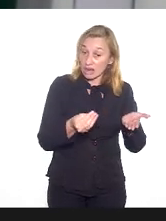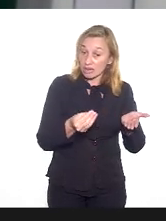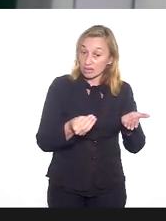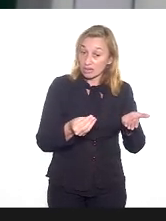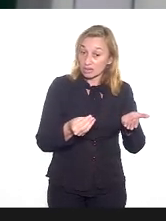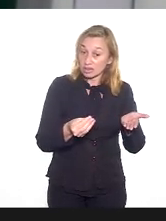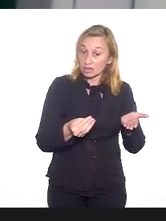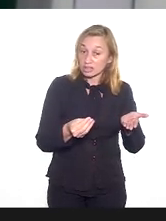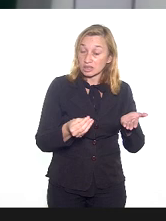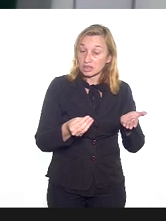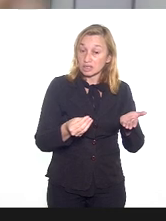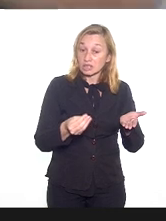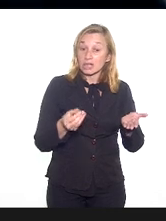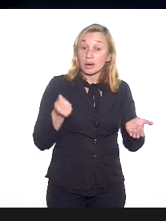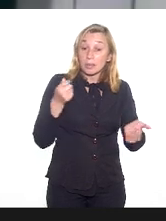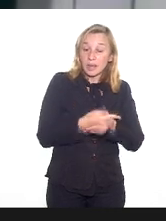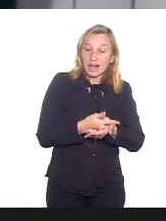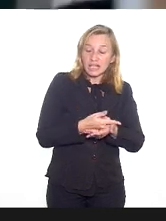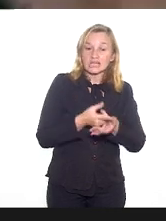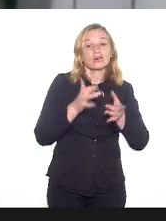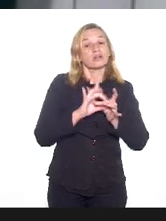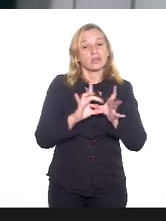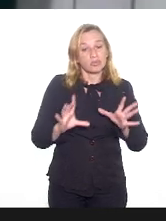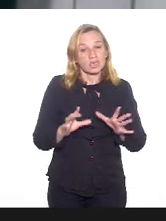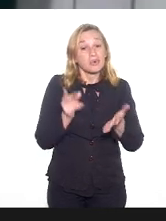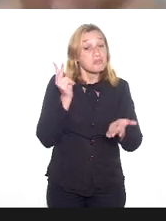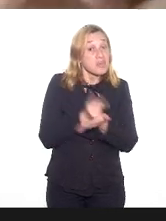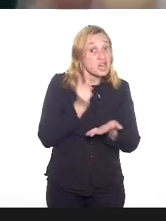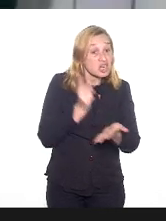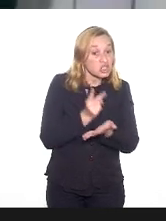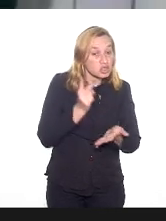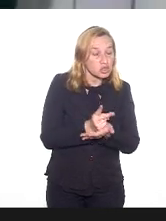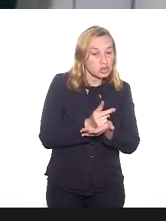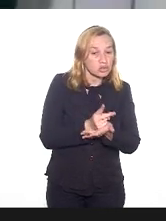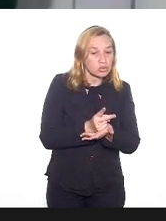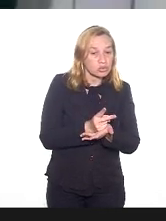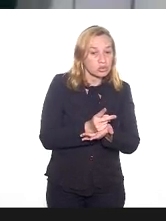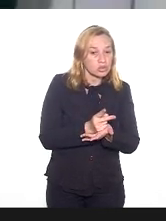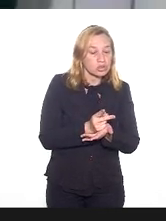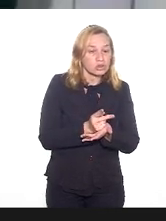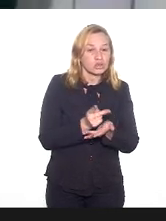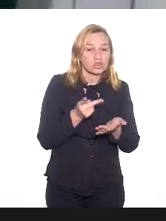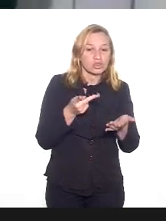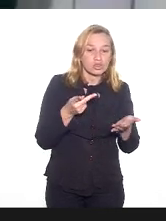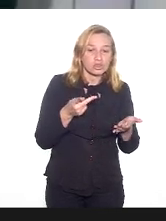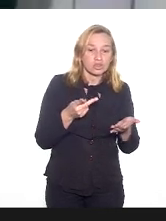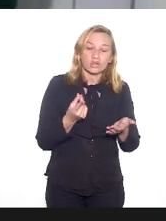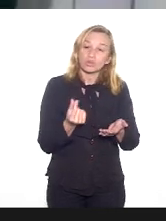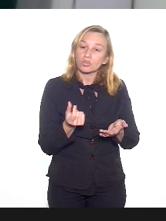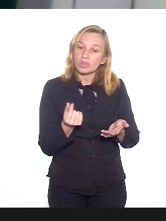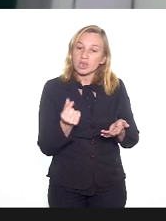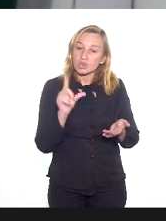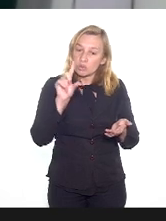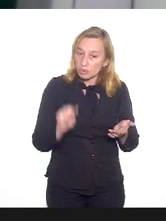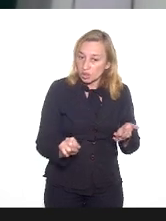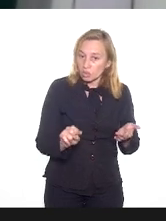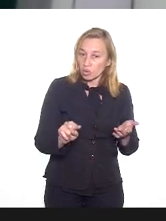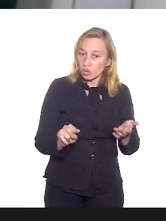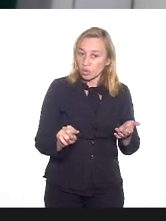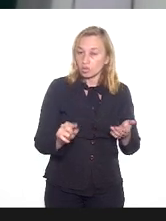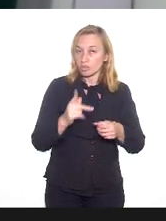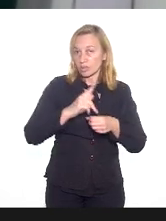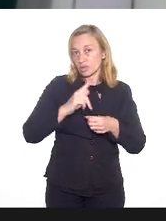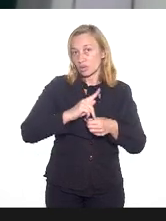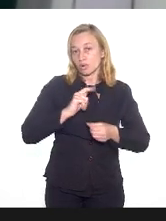a efetivação dos pagamentos, mesmo na hipótese de oscilação a menor do preço internacional do petróleo, ou seja, os